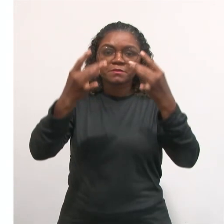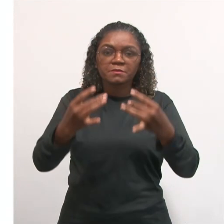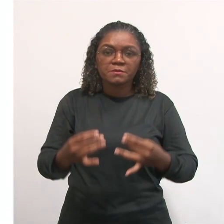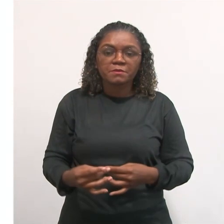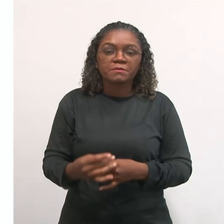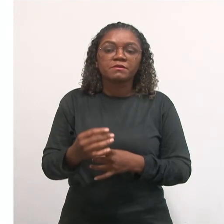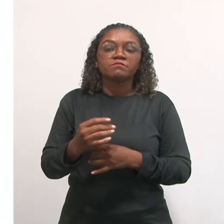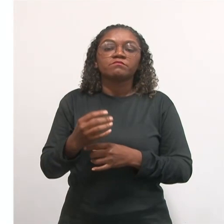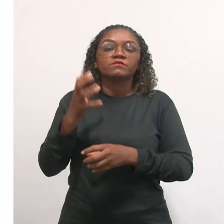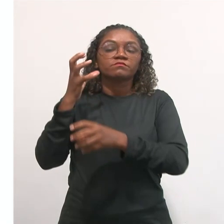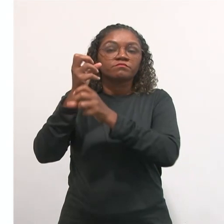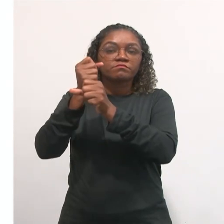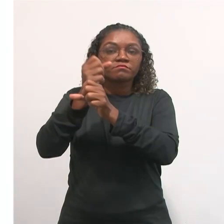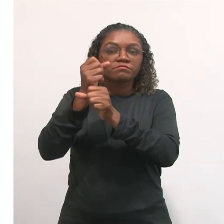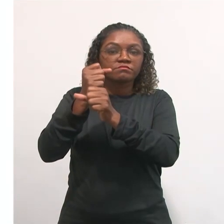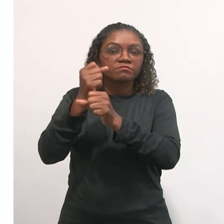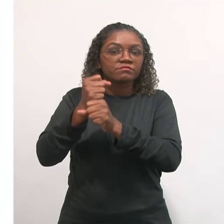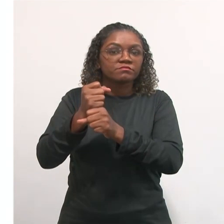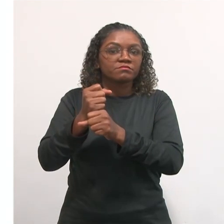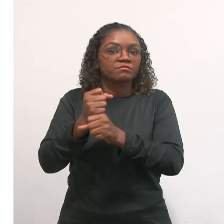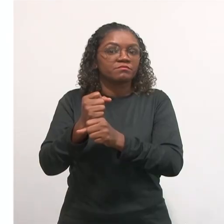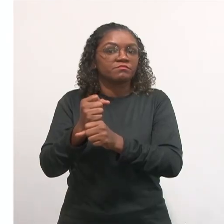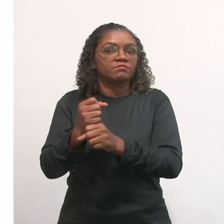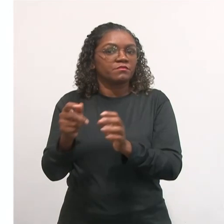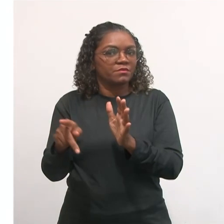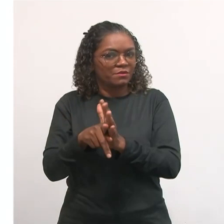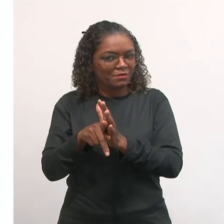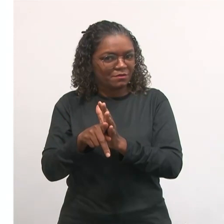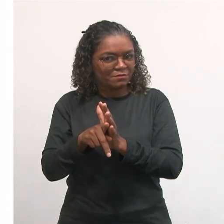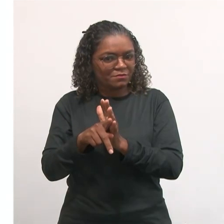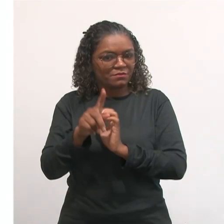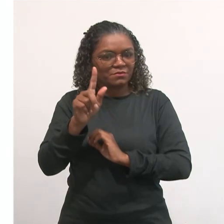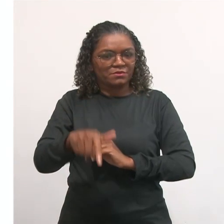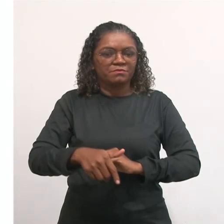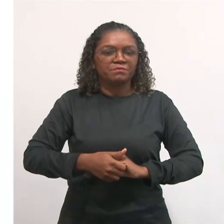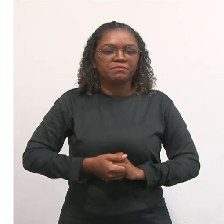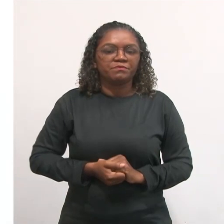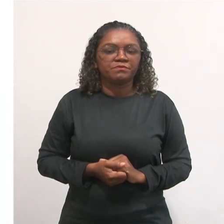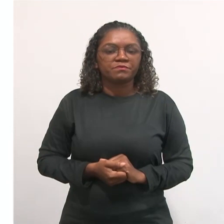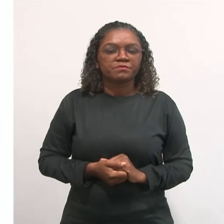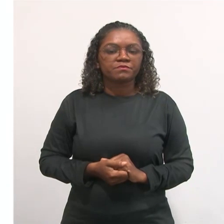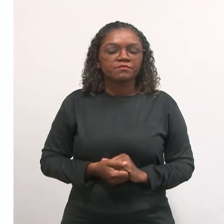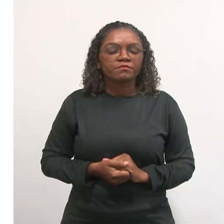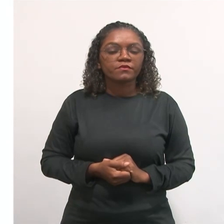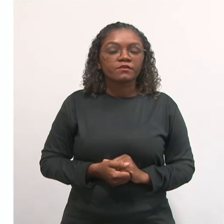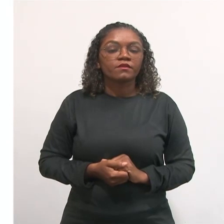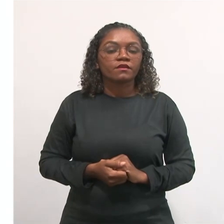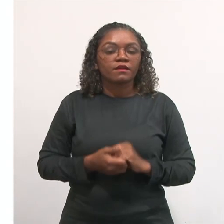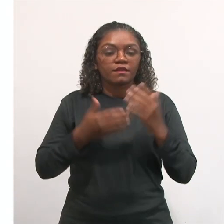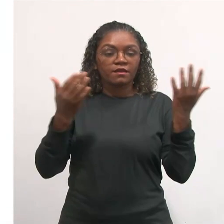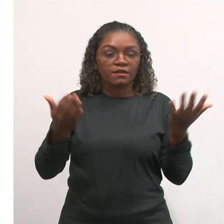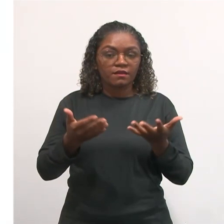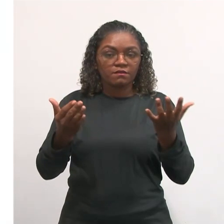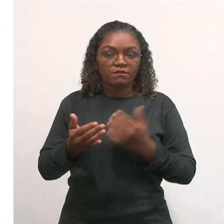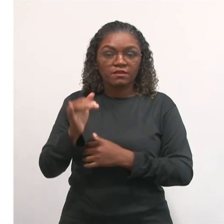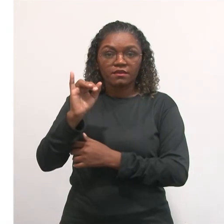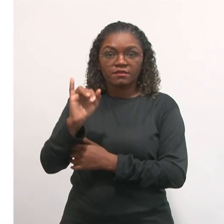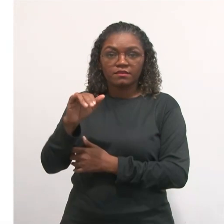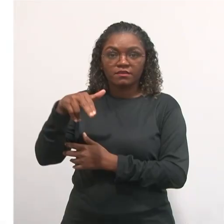a sua interpretação. Estatística descritiva, o nome já diz muito. E a